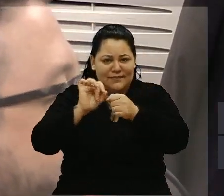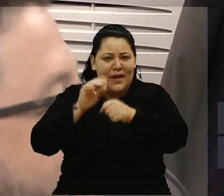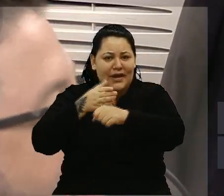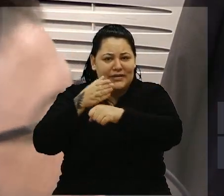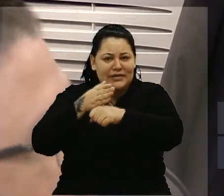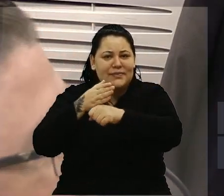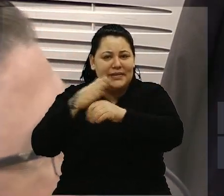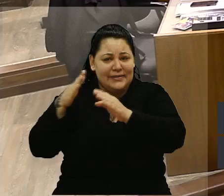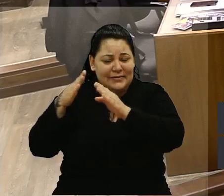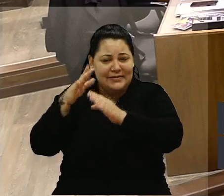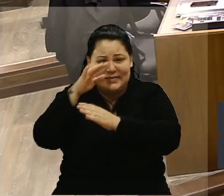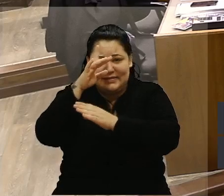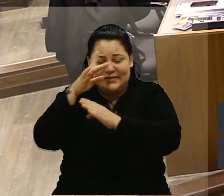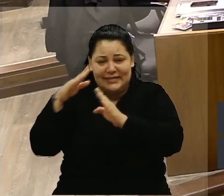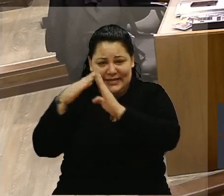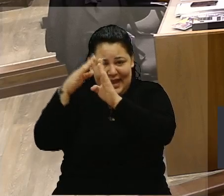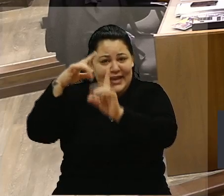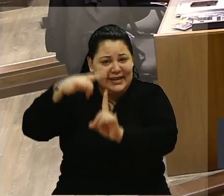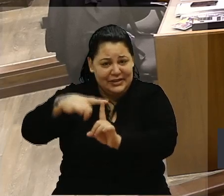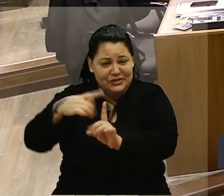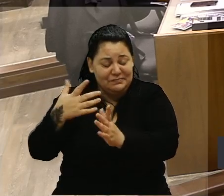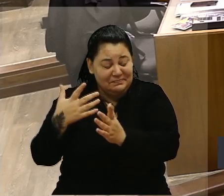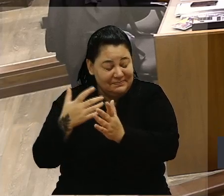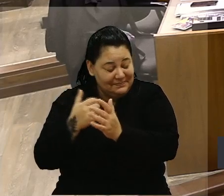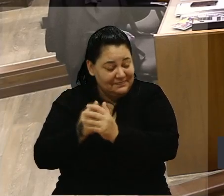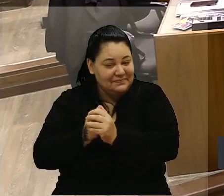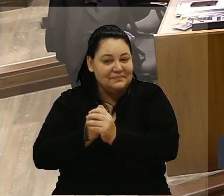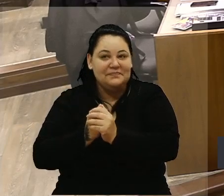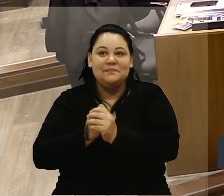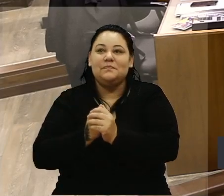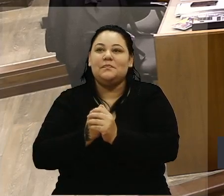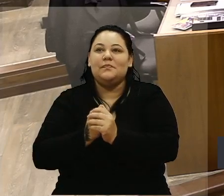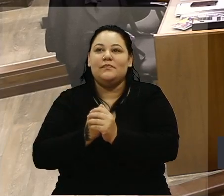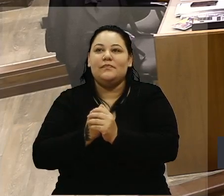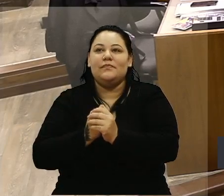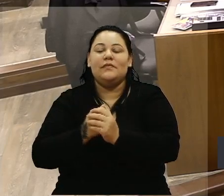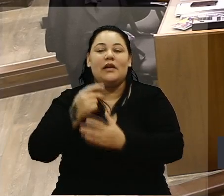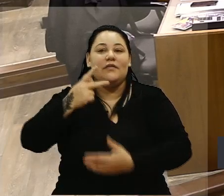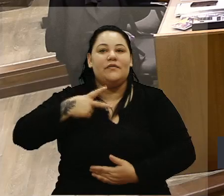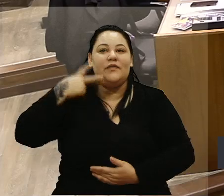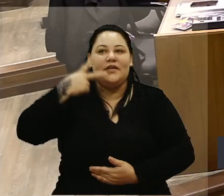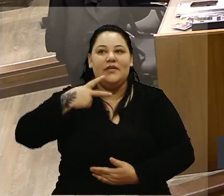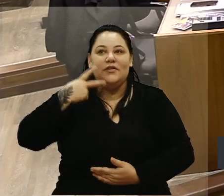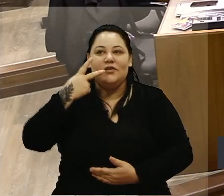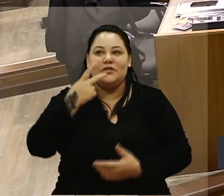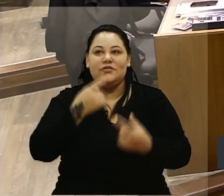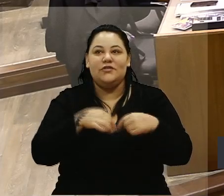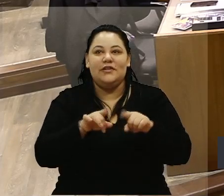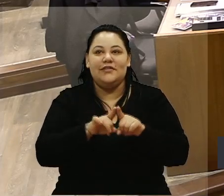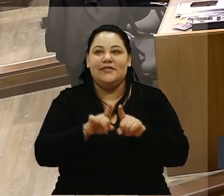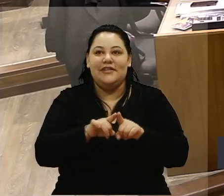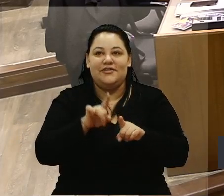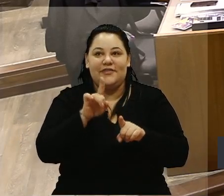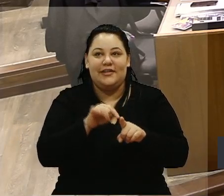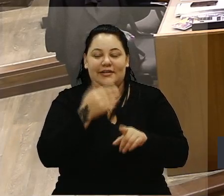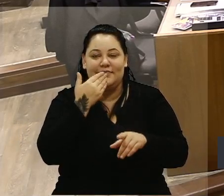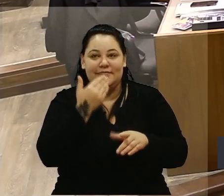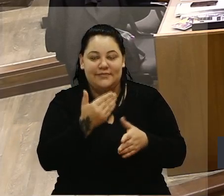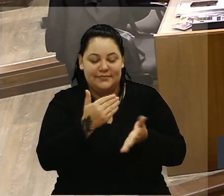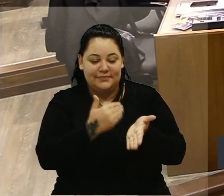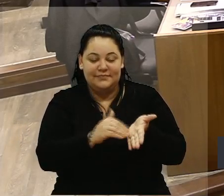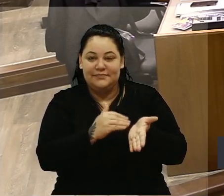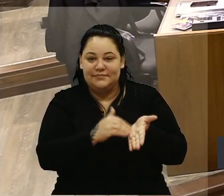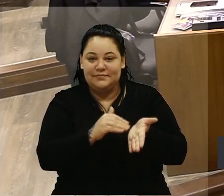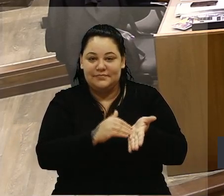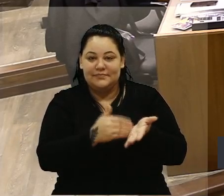bons princípios. Vereador, muito obrigado. Como sempre, pedi informações aqui para o secretário Weber. Ele lhe pede desculpa,